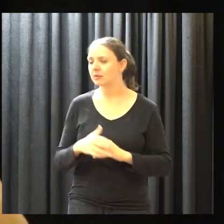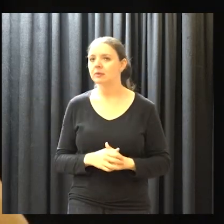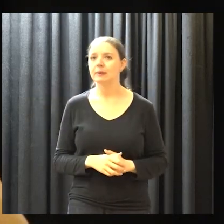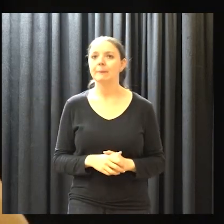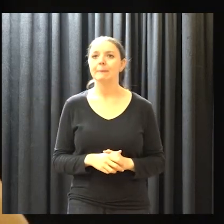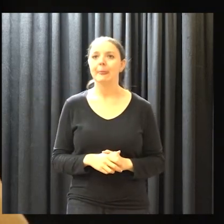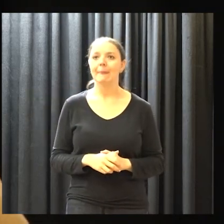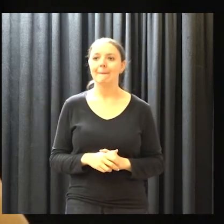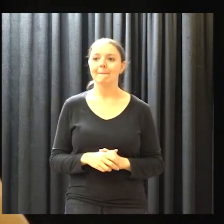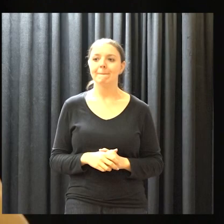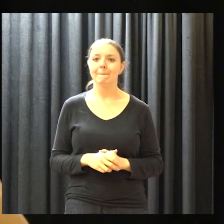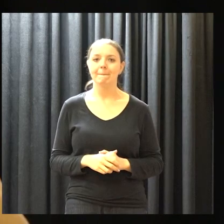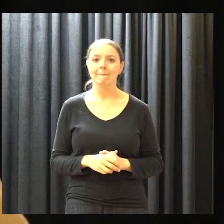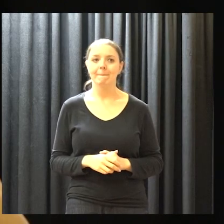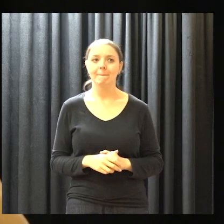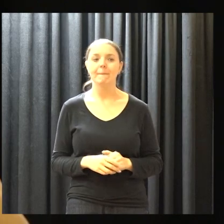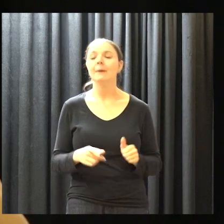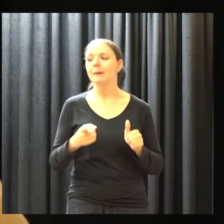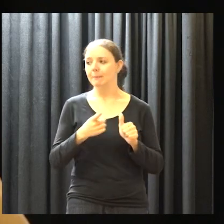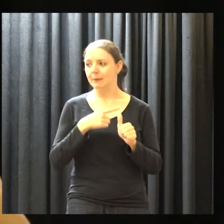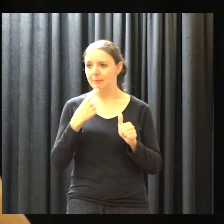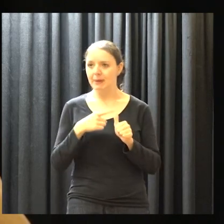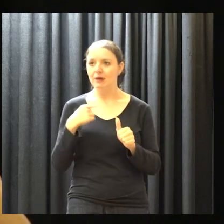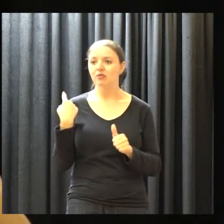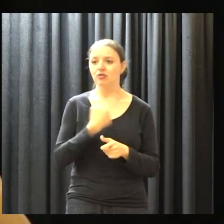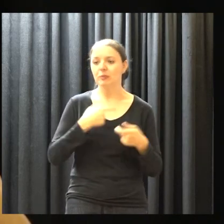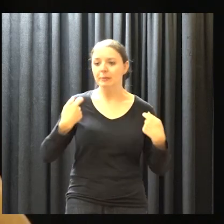Então, o primeiro ponto é a gente pensar